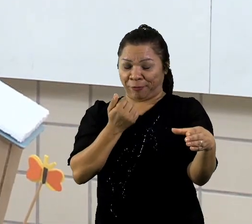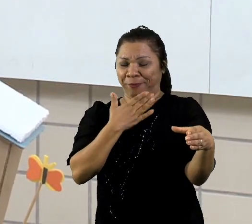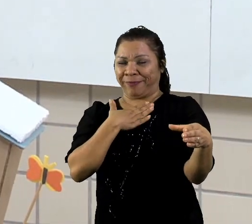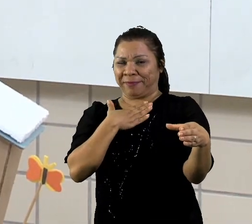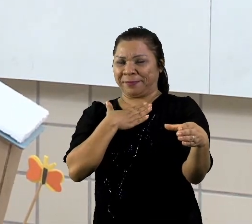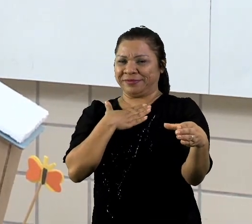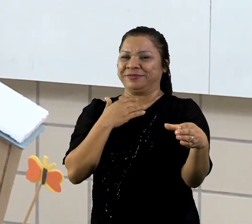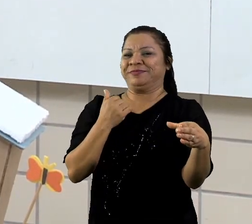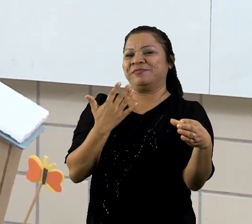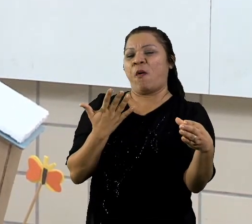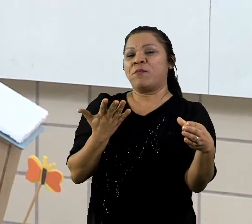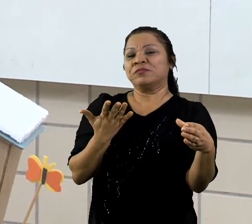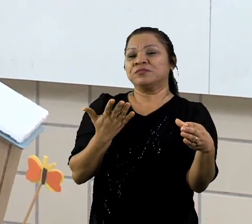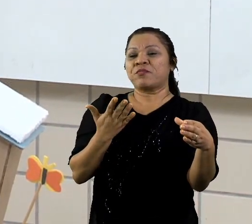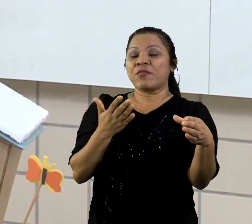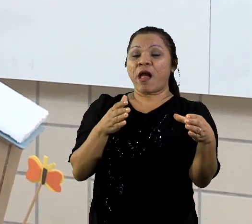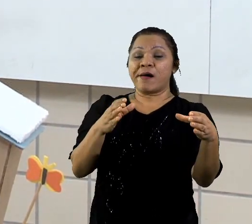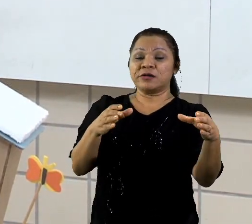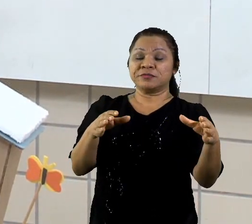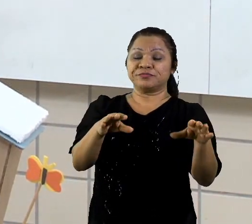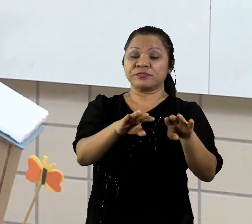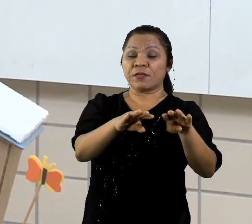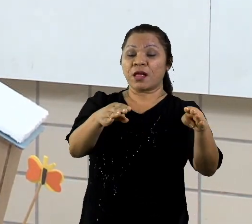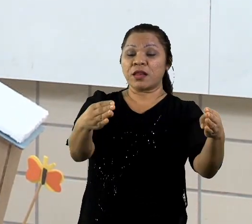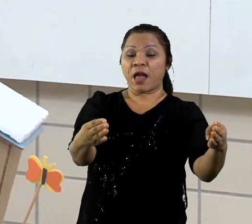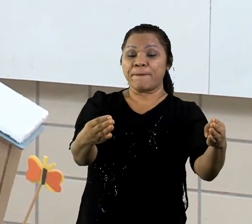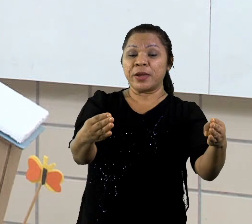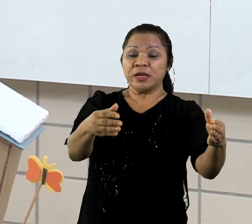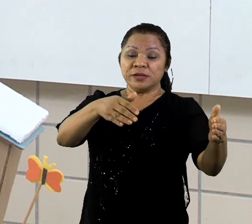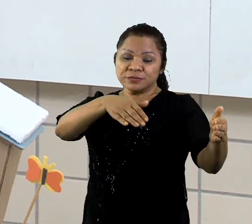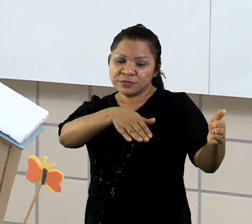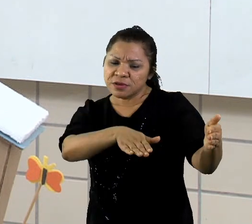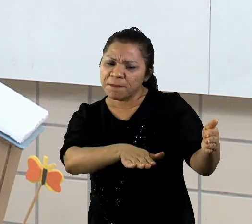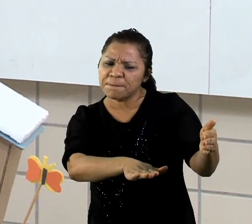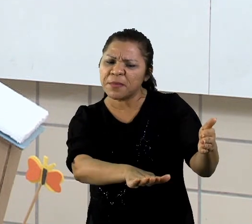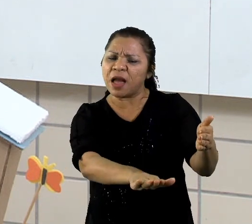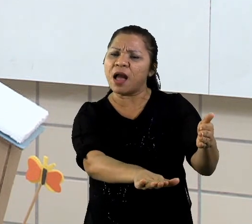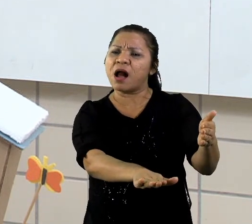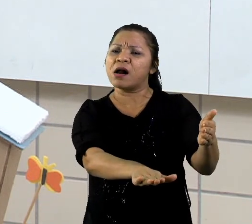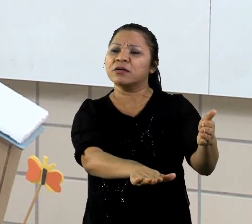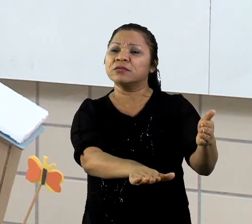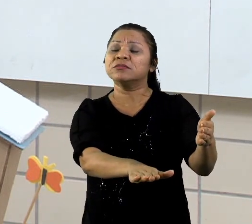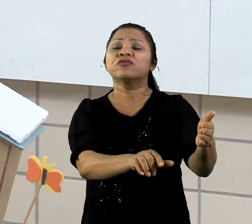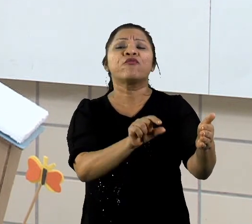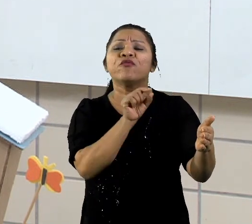da mesa, na sua casa ou na casa de alguém que você já viu, o que fica embaixo da mesa?